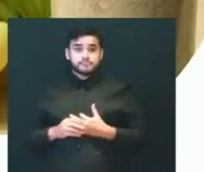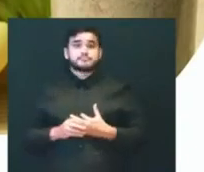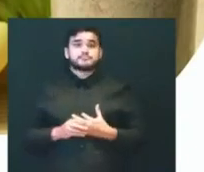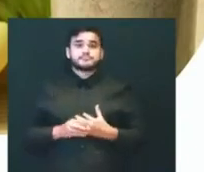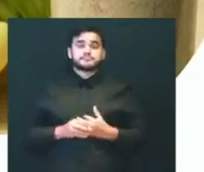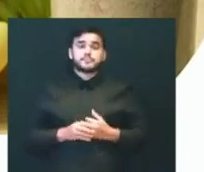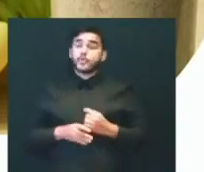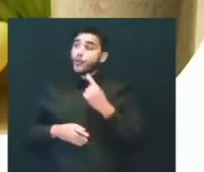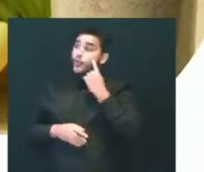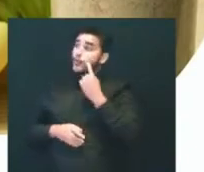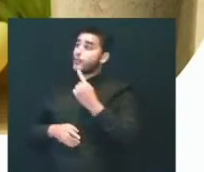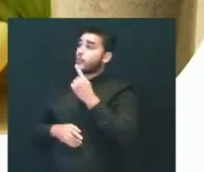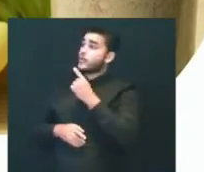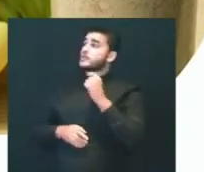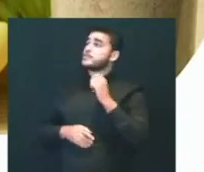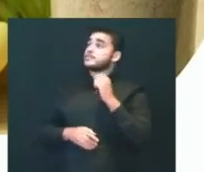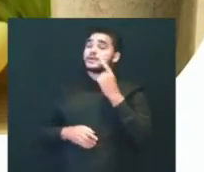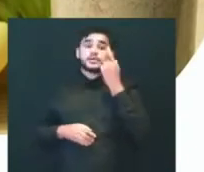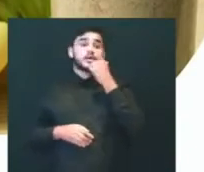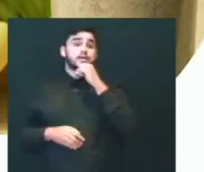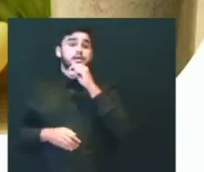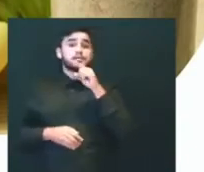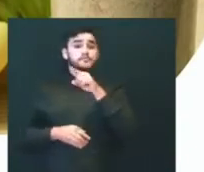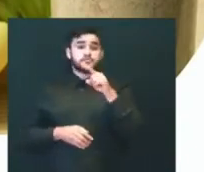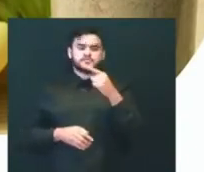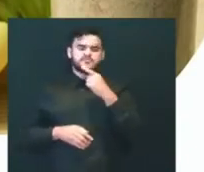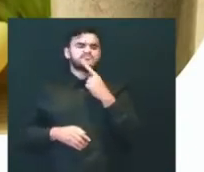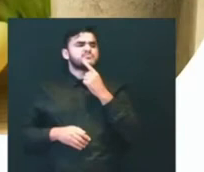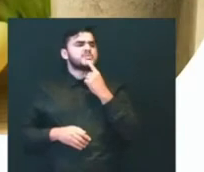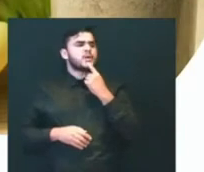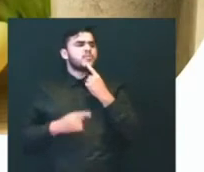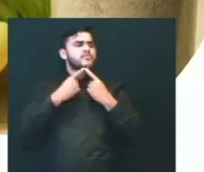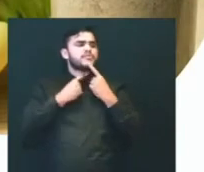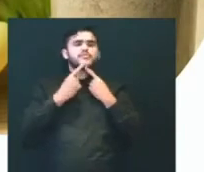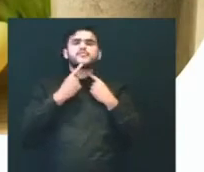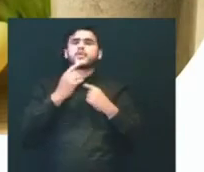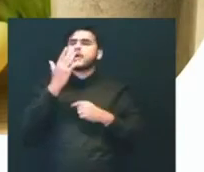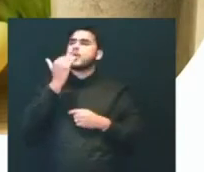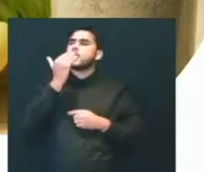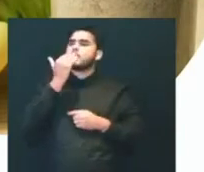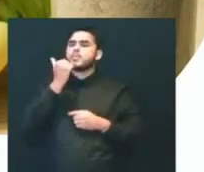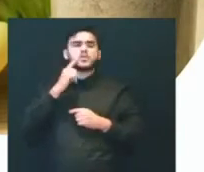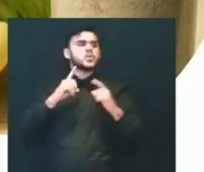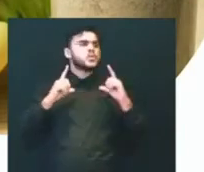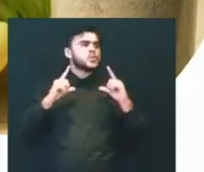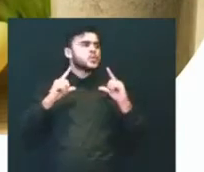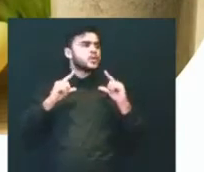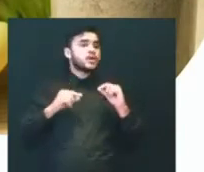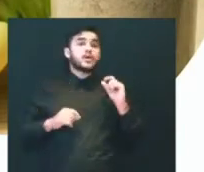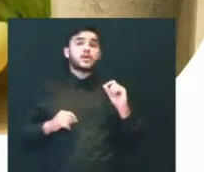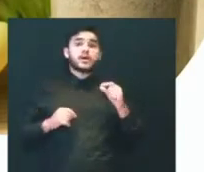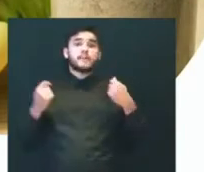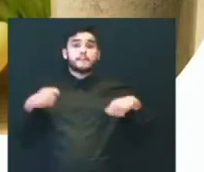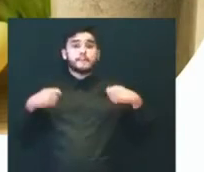receita, essa receita ela é recomendada para casos de falta de apetite. Para falta de apetite, muitas vezes a gente precisa